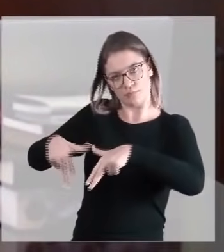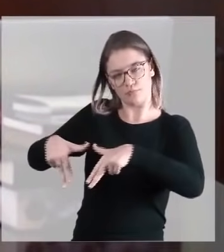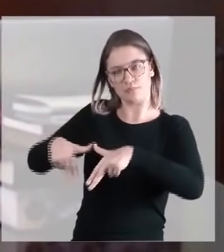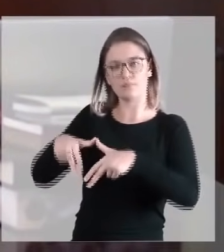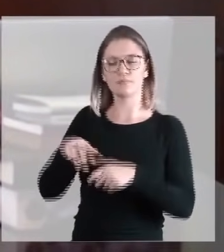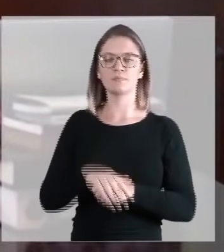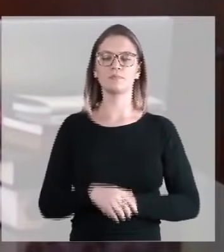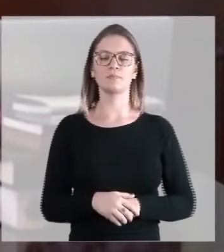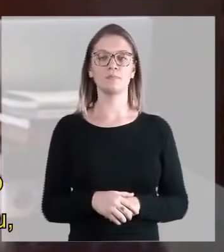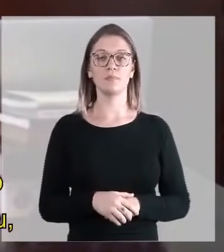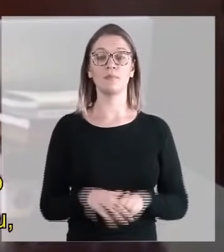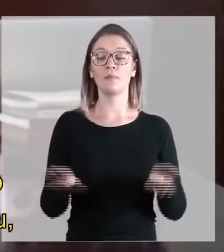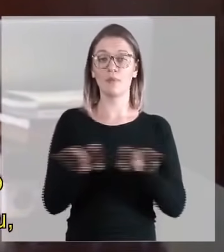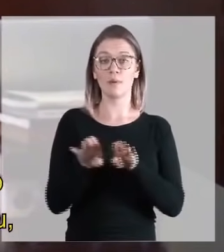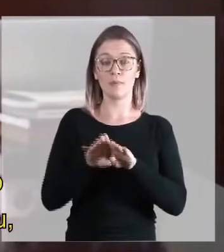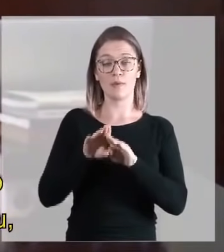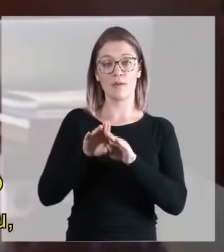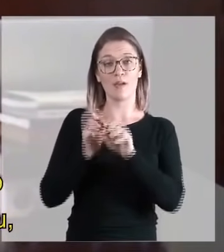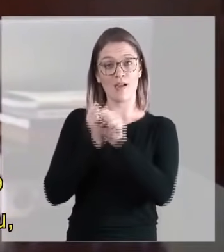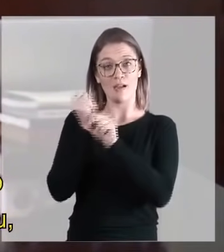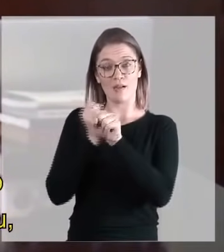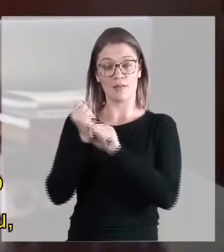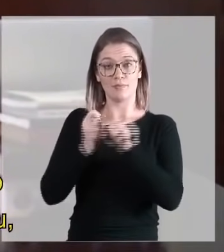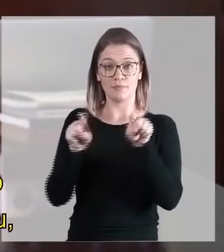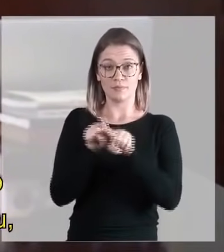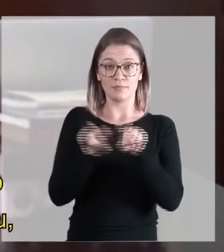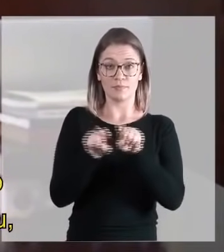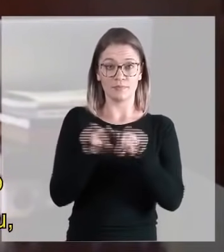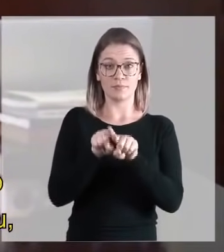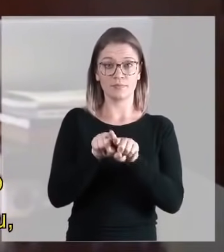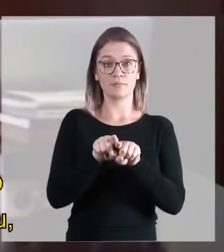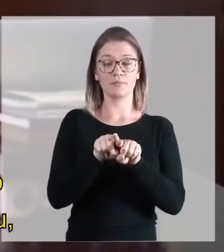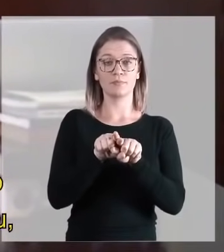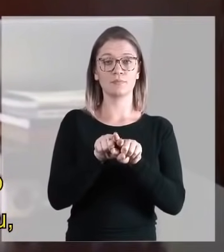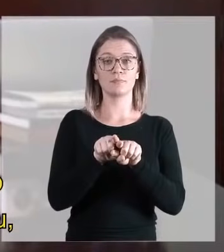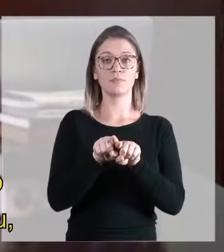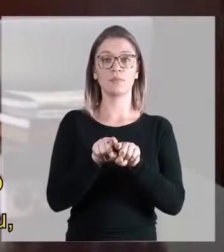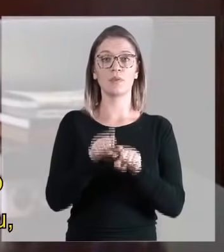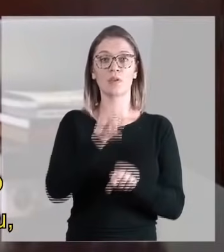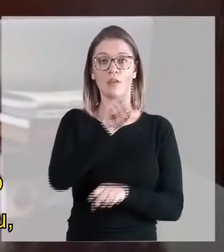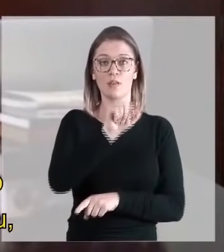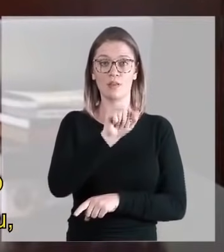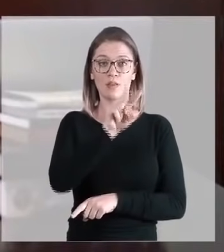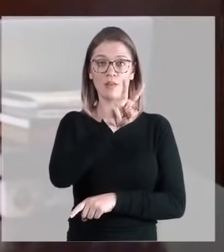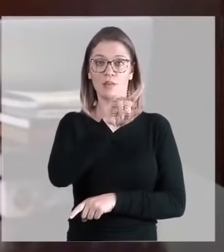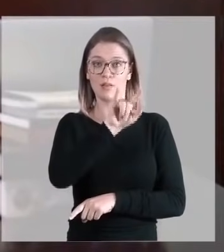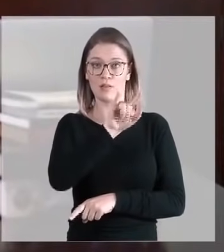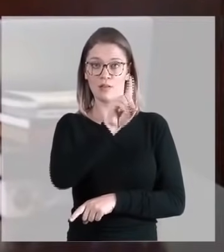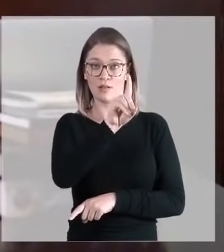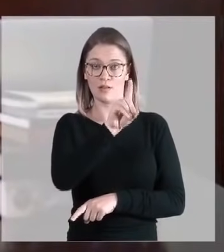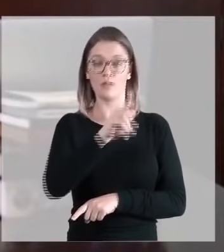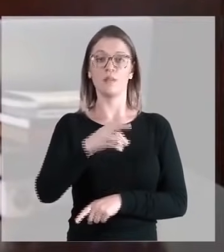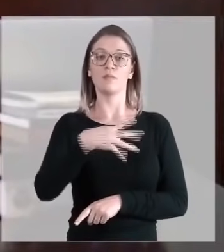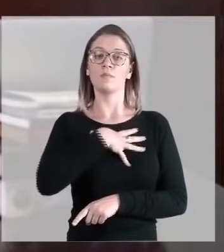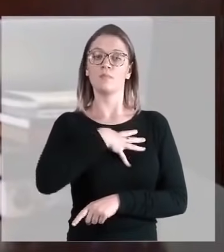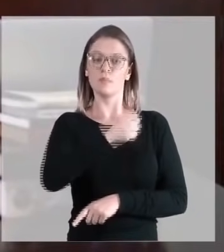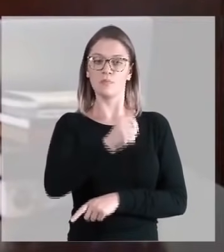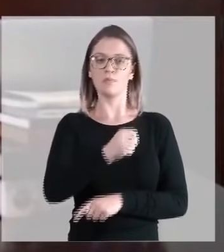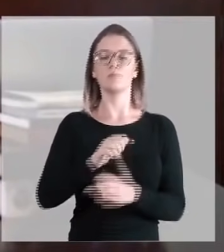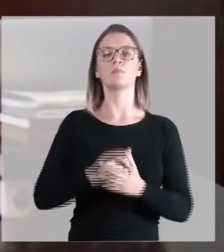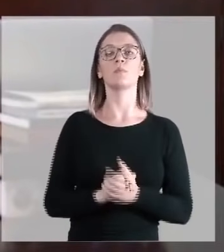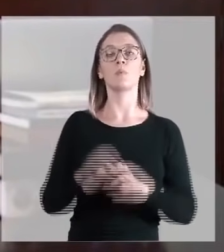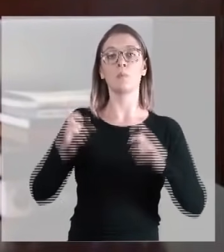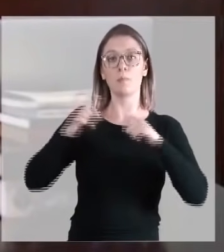de gênero. Coincidentemente, no mesmo ano em que o David Heimer se suicidou, um urologista chamado